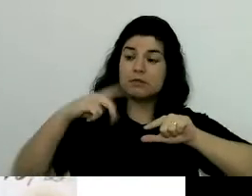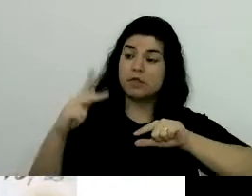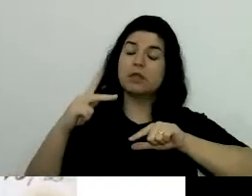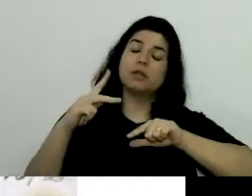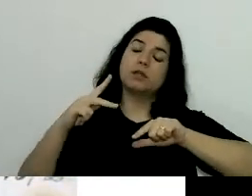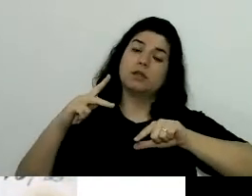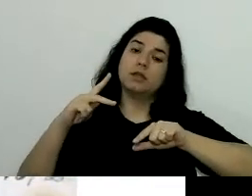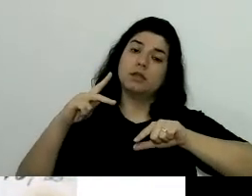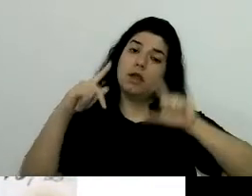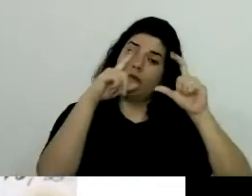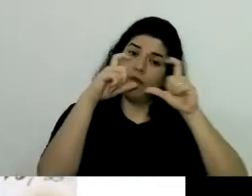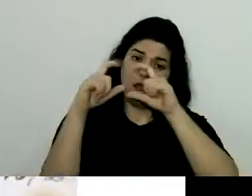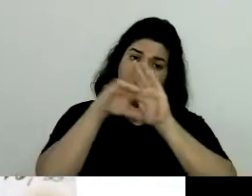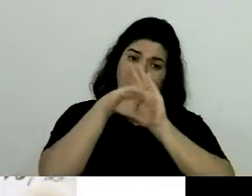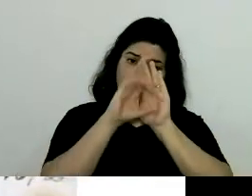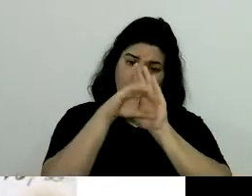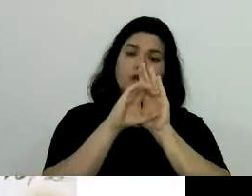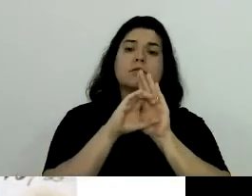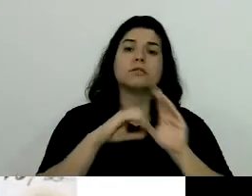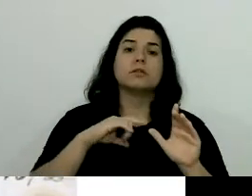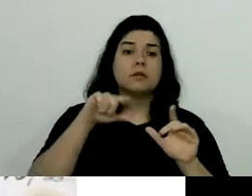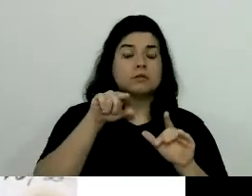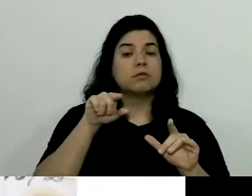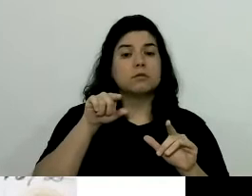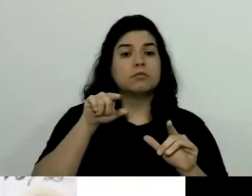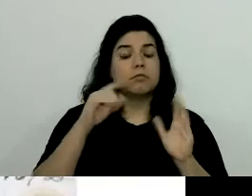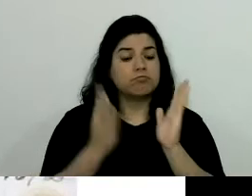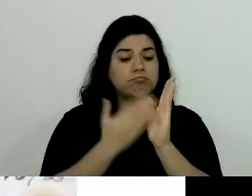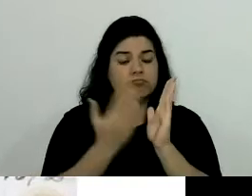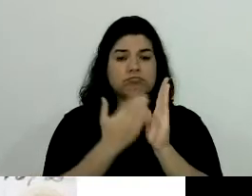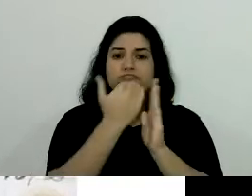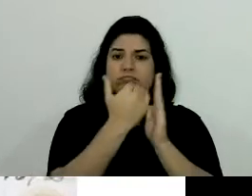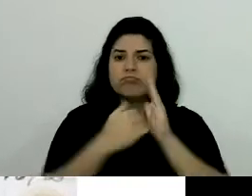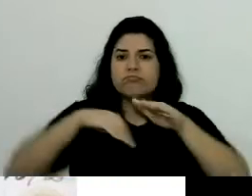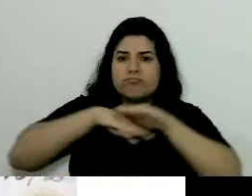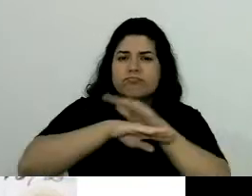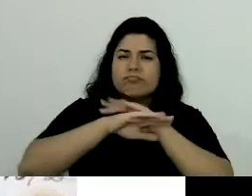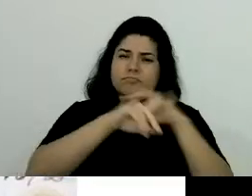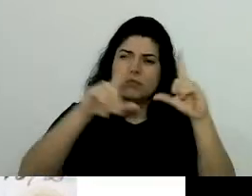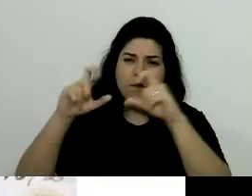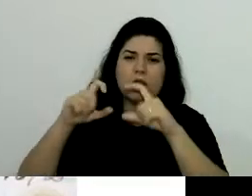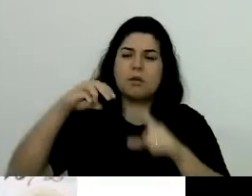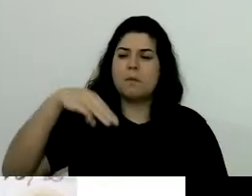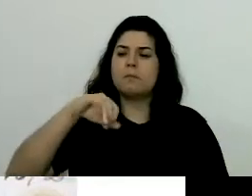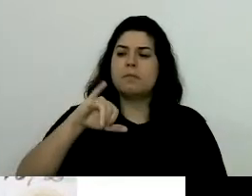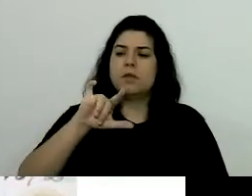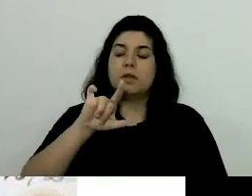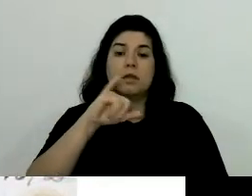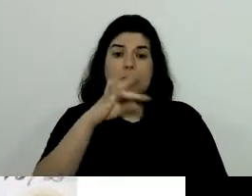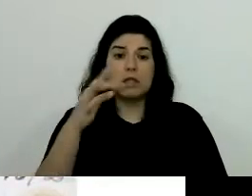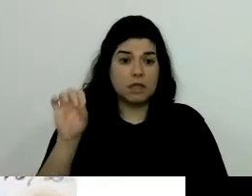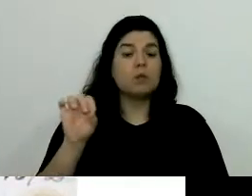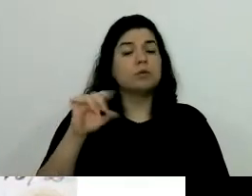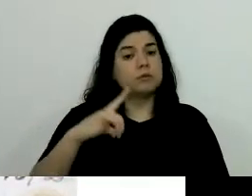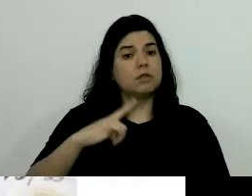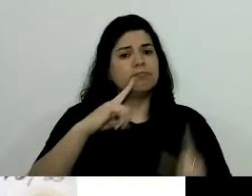sentido, o acervo Militão tem muito a ver com os acervos que foram tratados aqui num outro período,